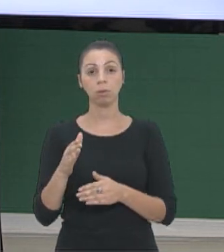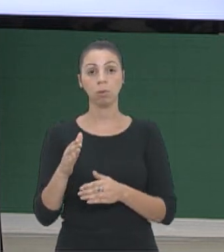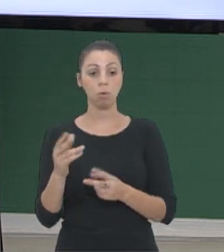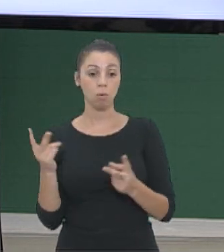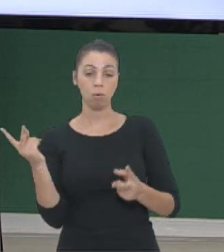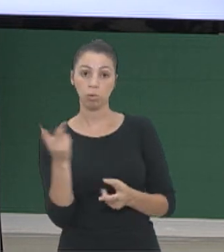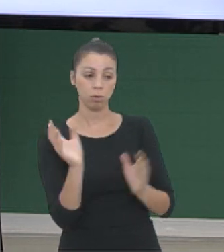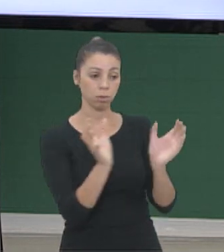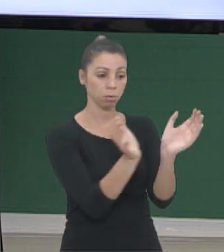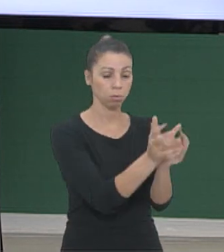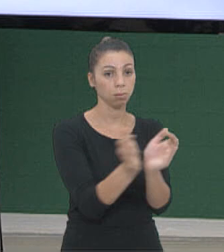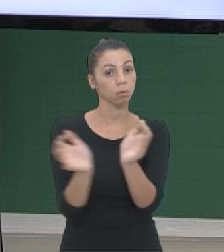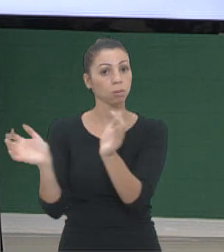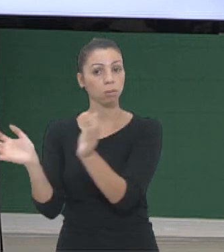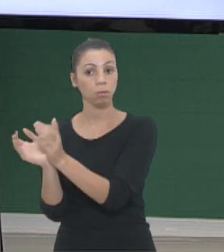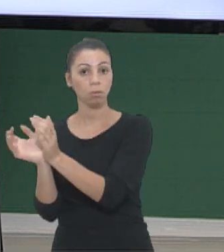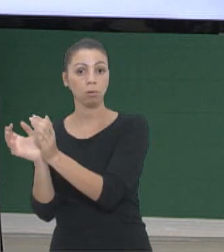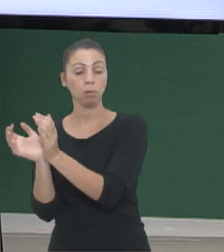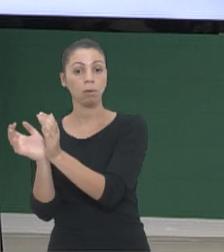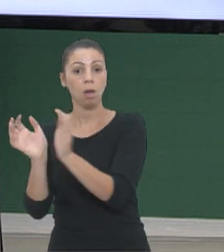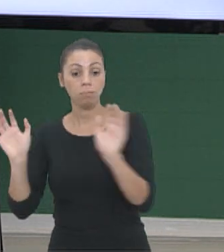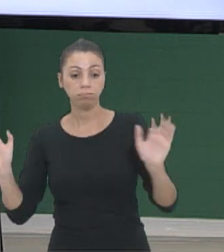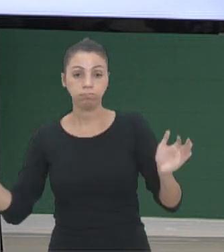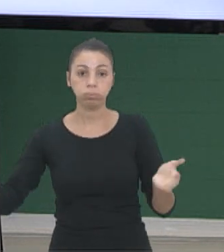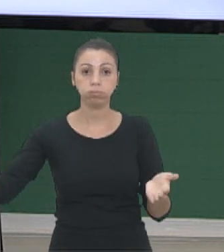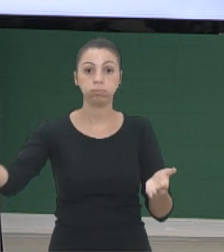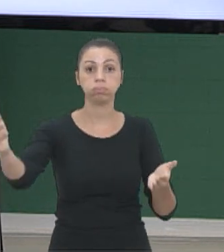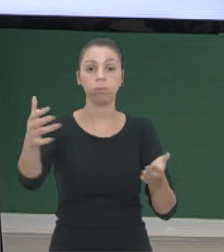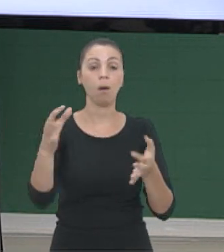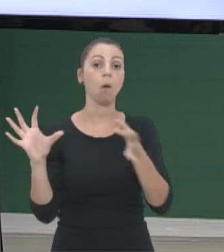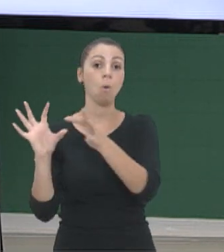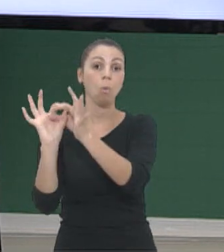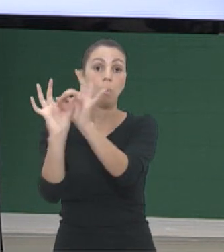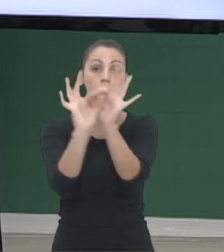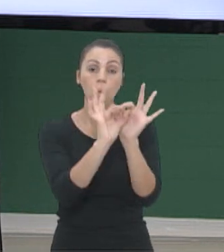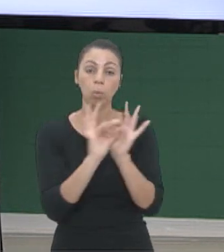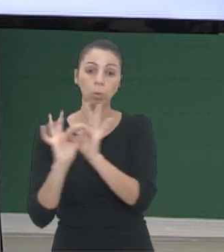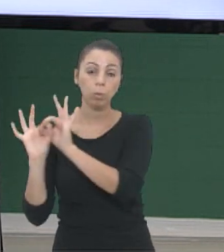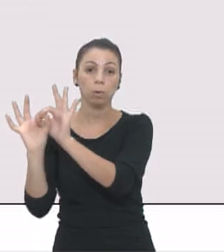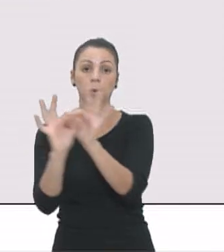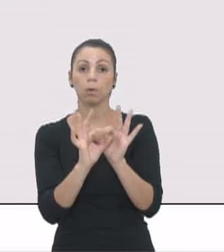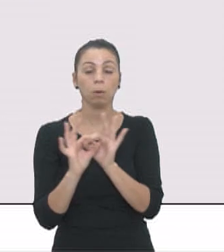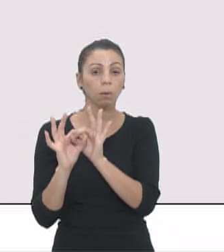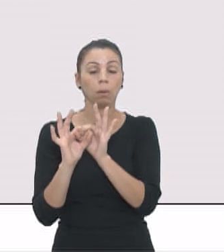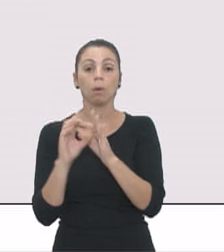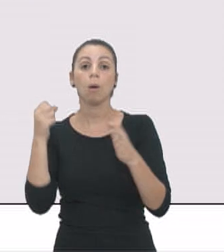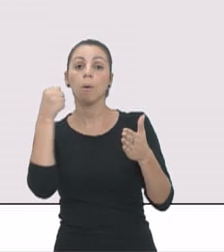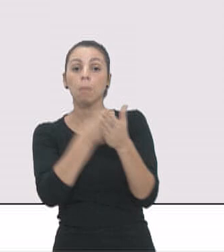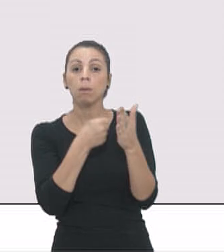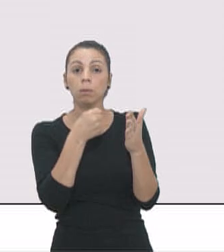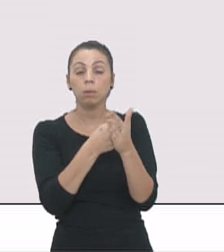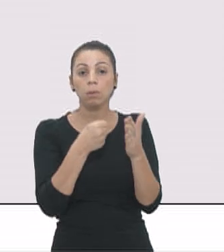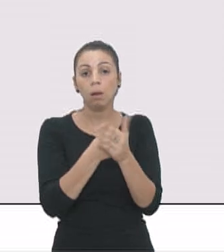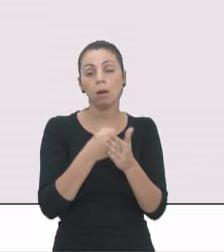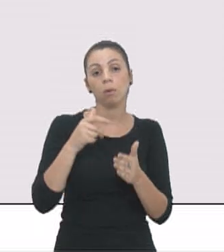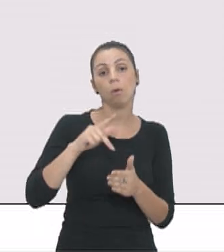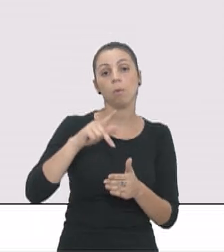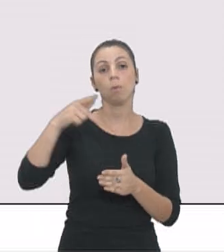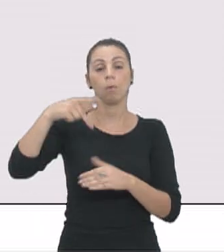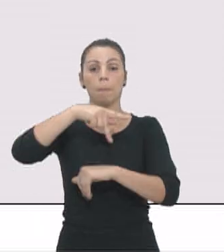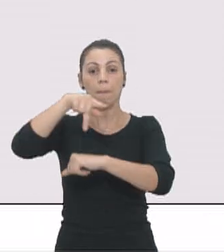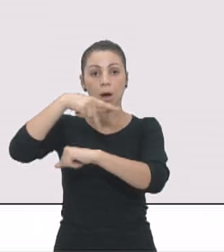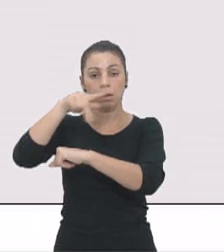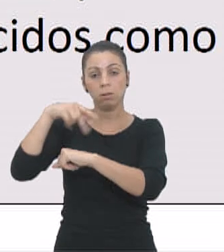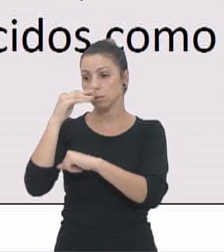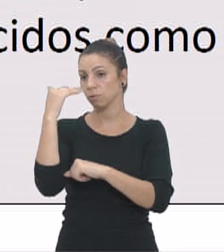vão se unir para lutarem contra países estrangeiros, mas depois vão começar a lutar